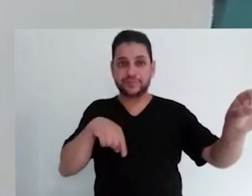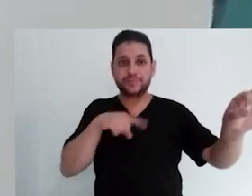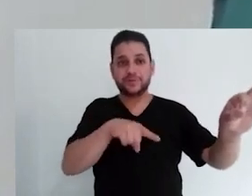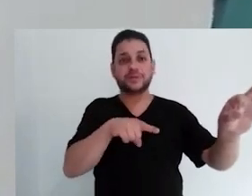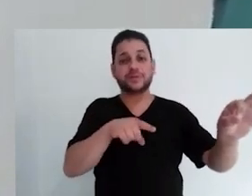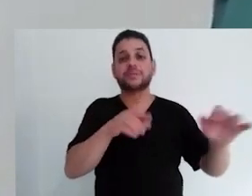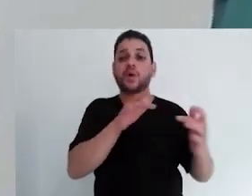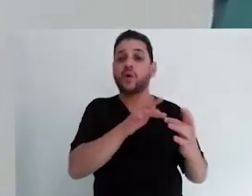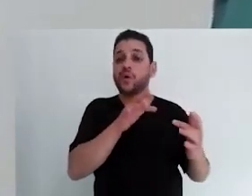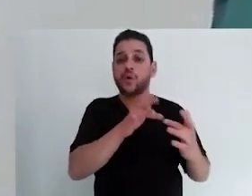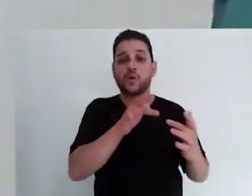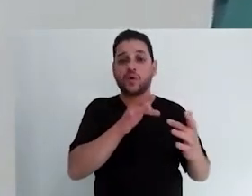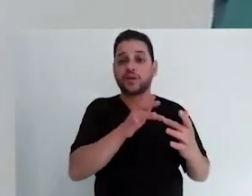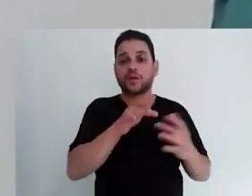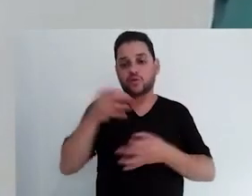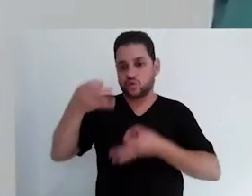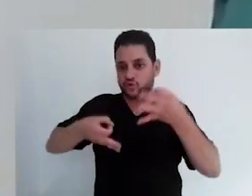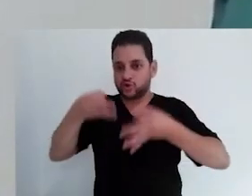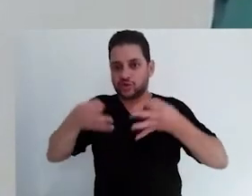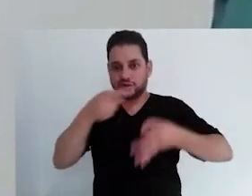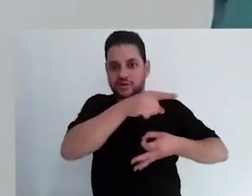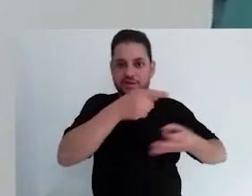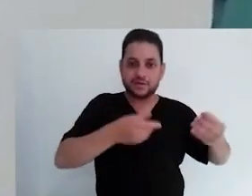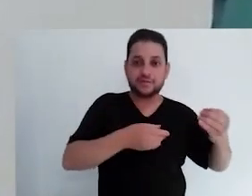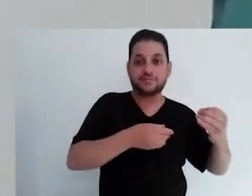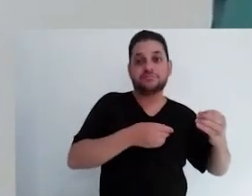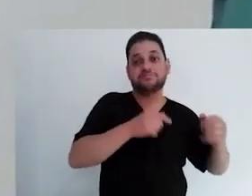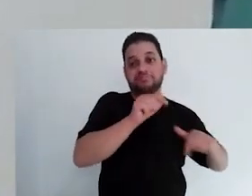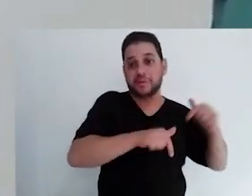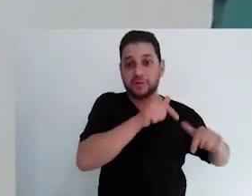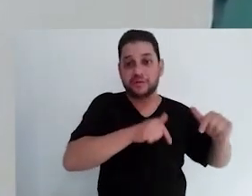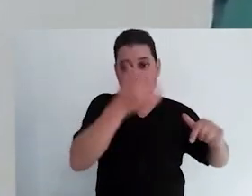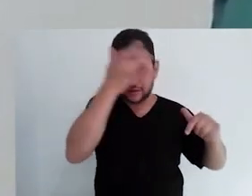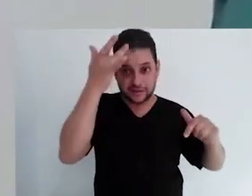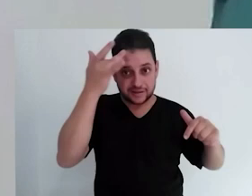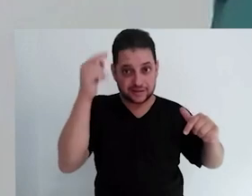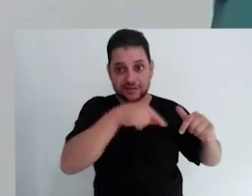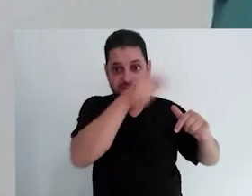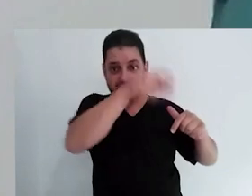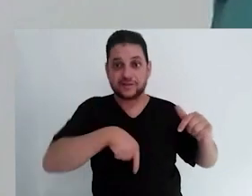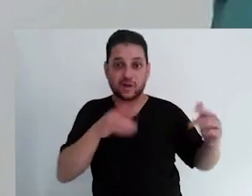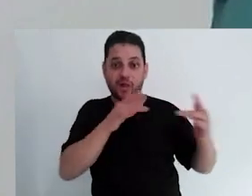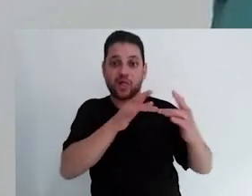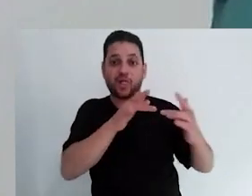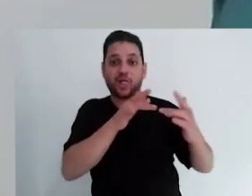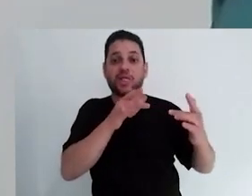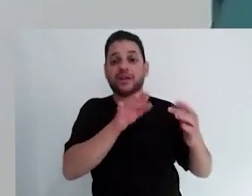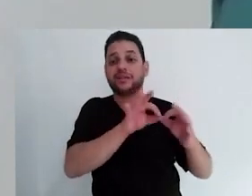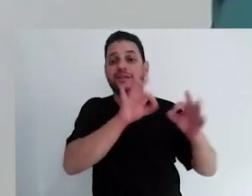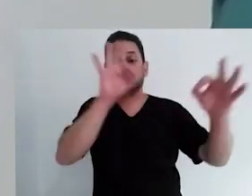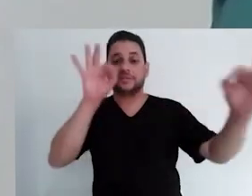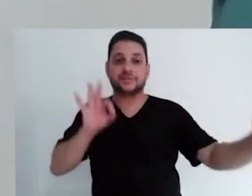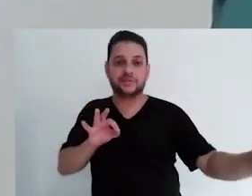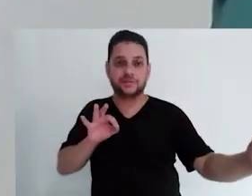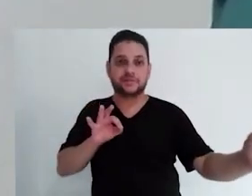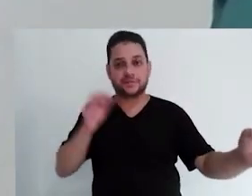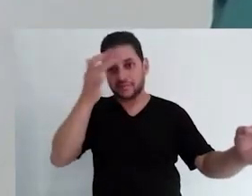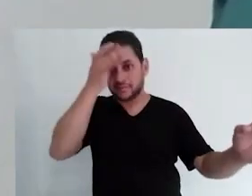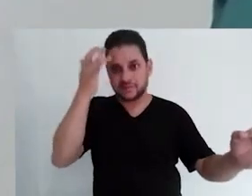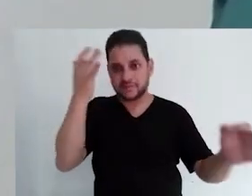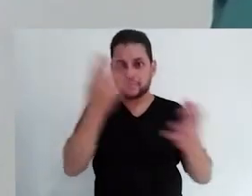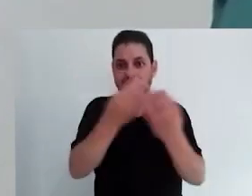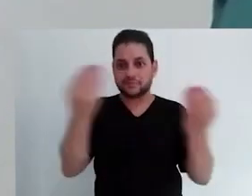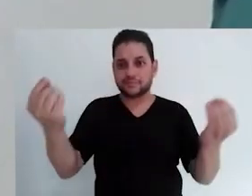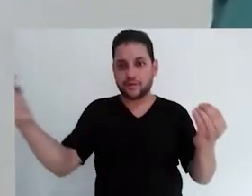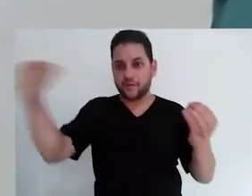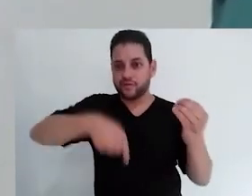contato entre o juiz e o servidor, mas a gente tem conseguido contornar isso muito bem. E esses servidores que vieram para o núcleo, muitos deles nunca